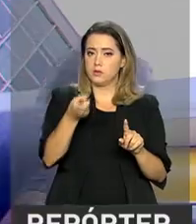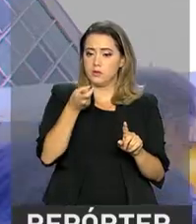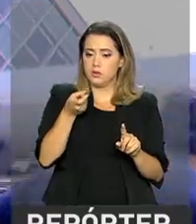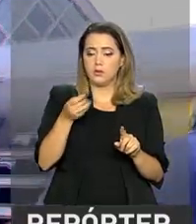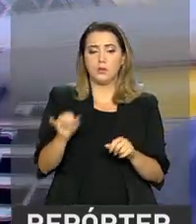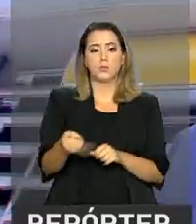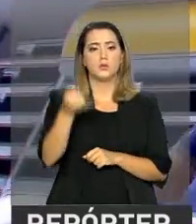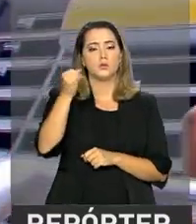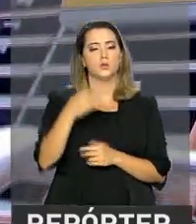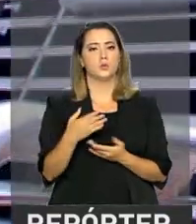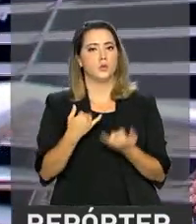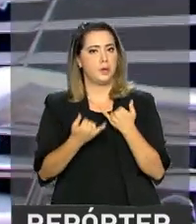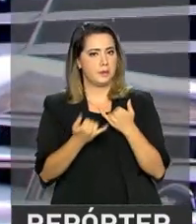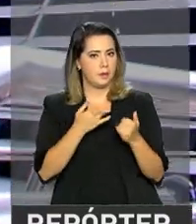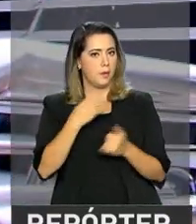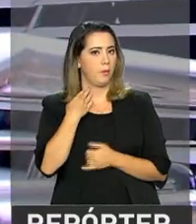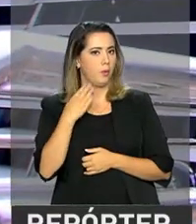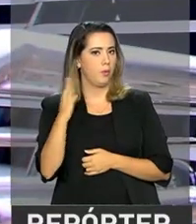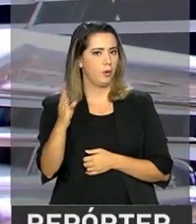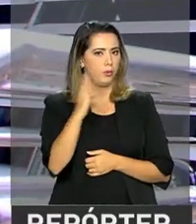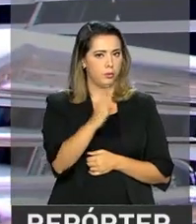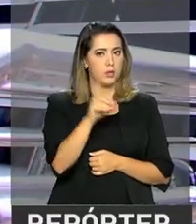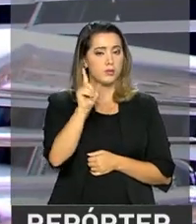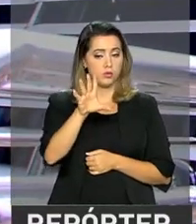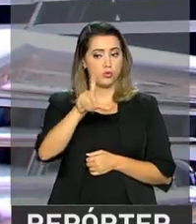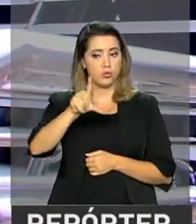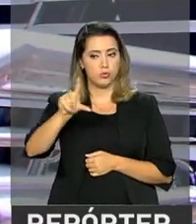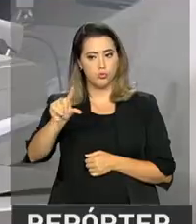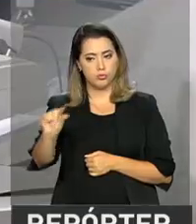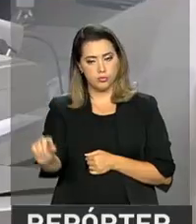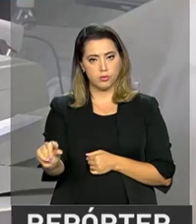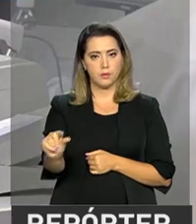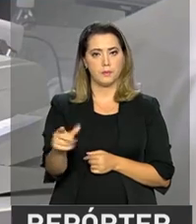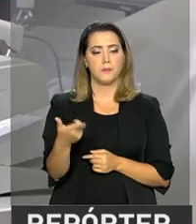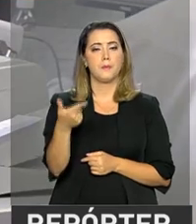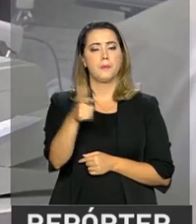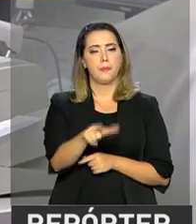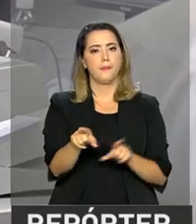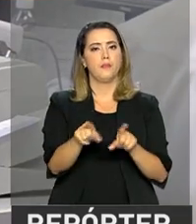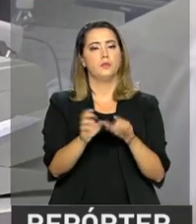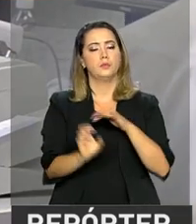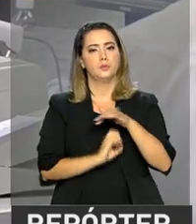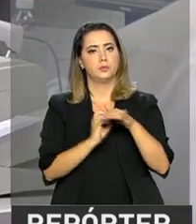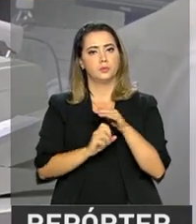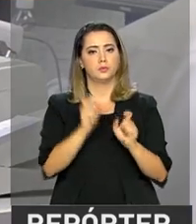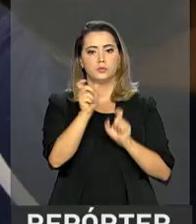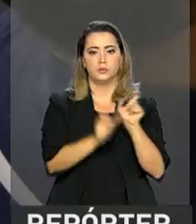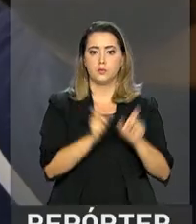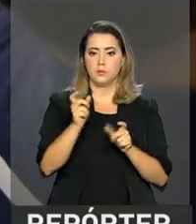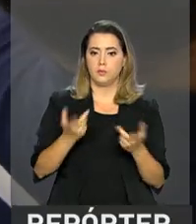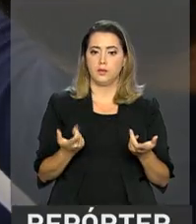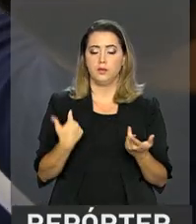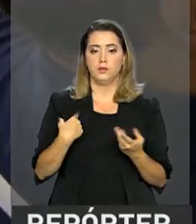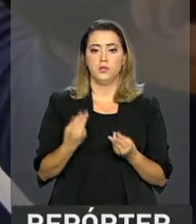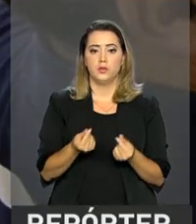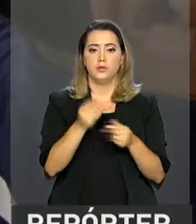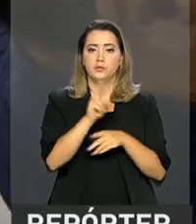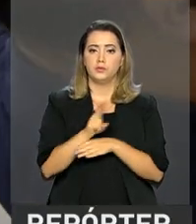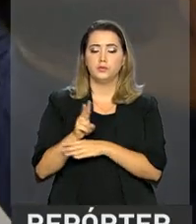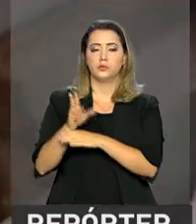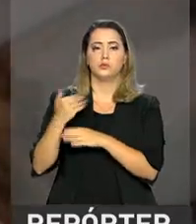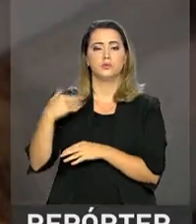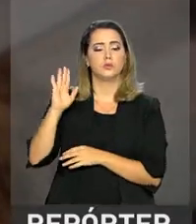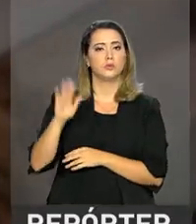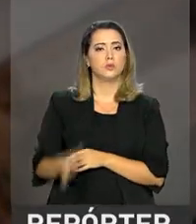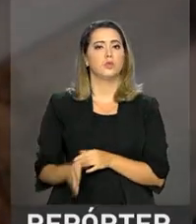dia, o Banco do Brasil, por exemplo, anunciou mais uma redução nos juros para empresas e pessoas físicas. Crédito mais